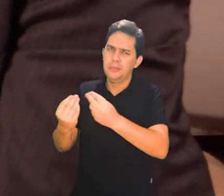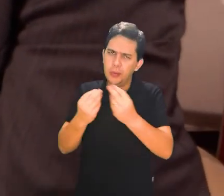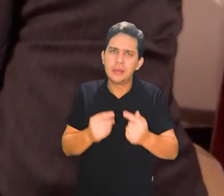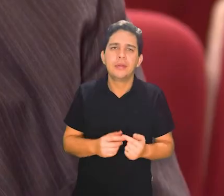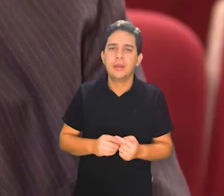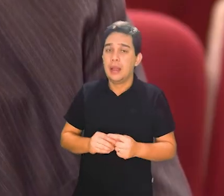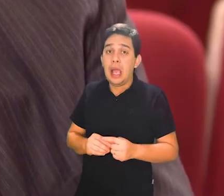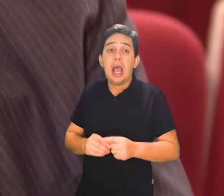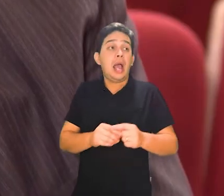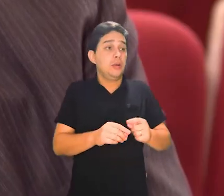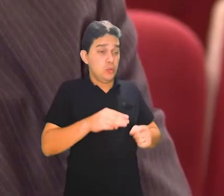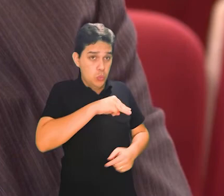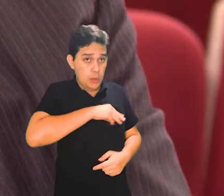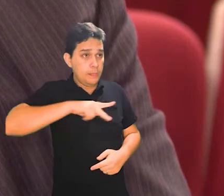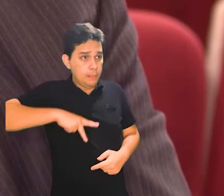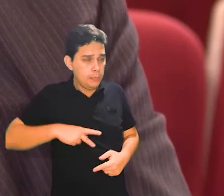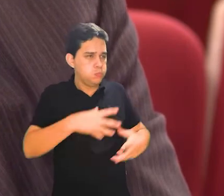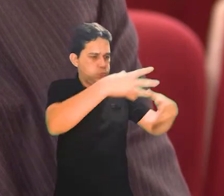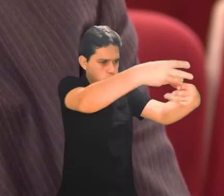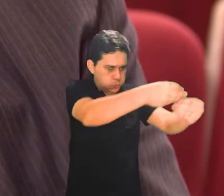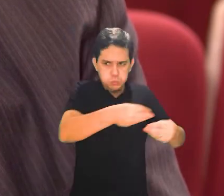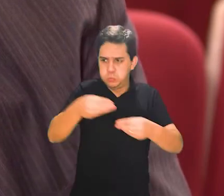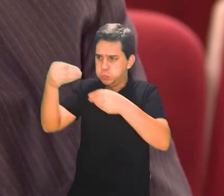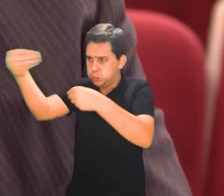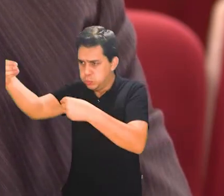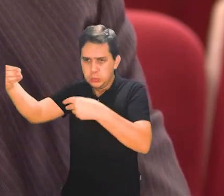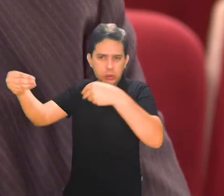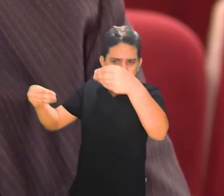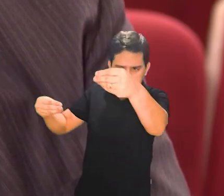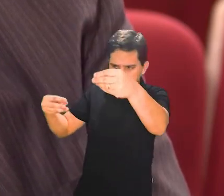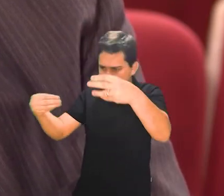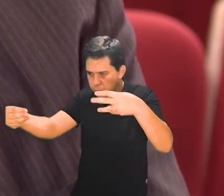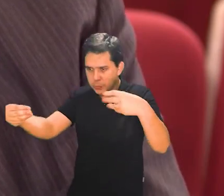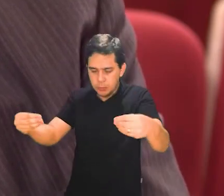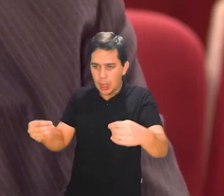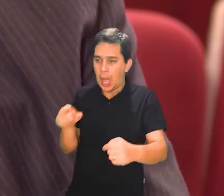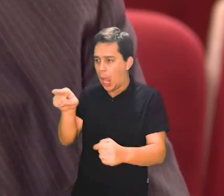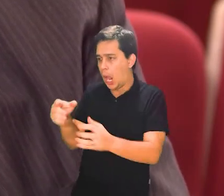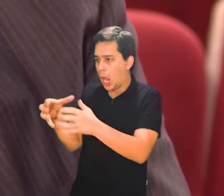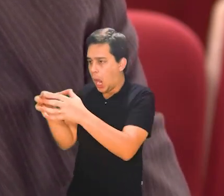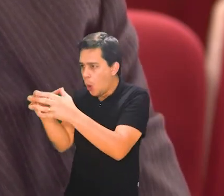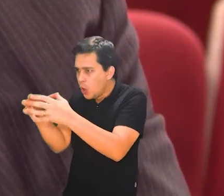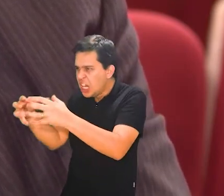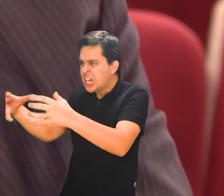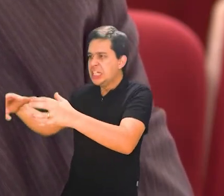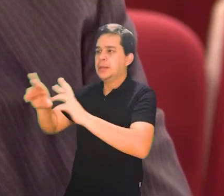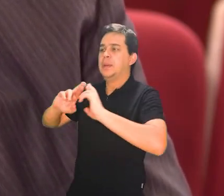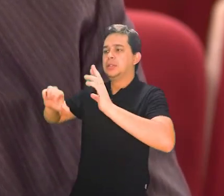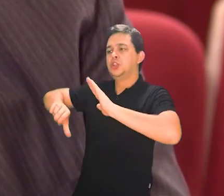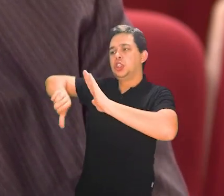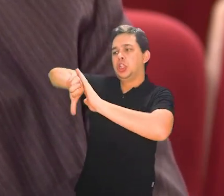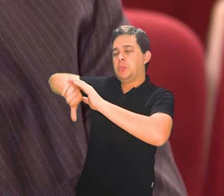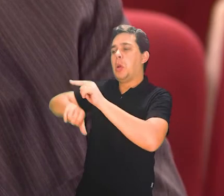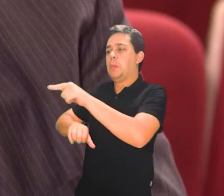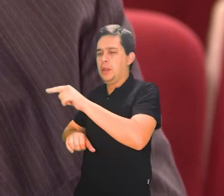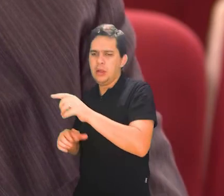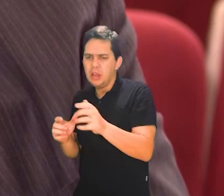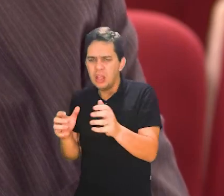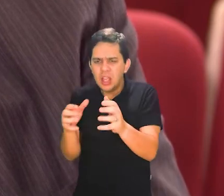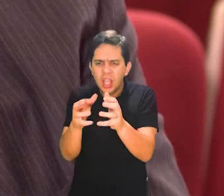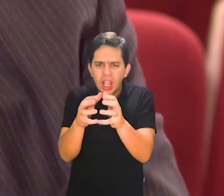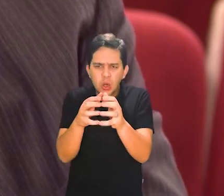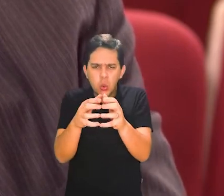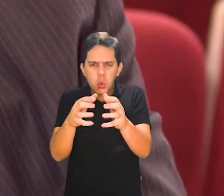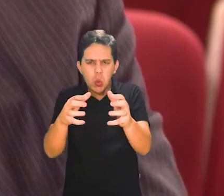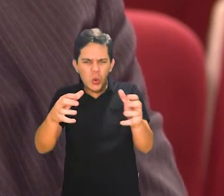do Ministério Público qual é a necessidade que o cidadão tem, o que ele espera do Ministério Público. Então, quando eu tenho um número significativo